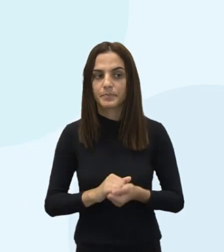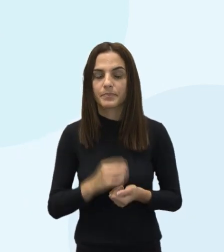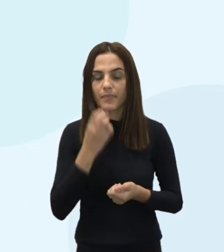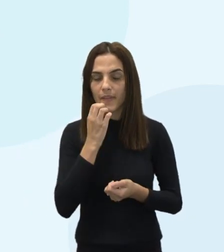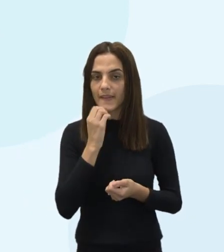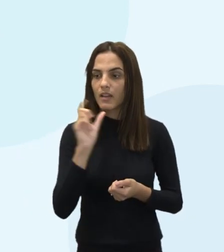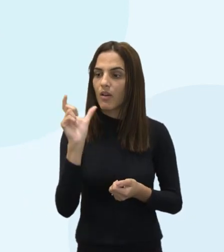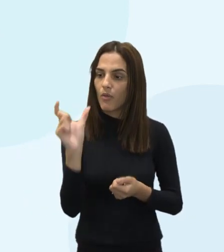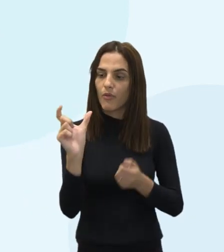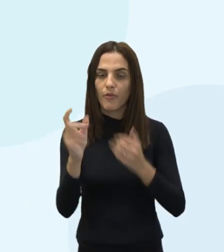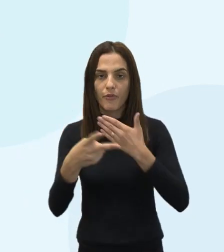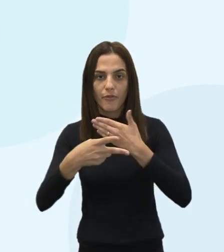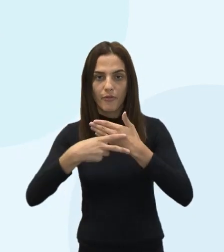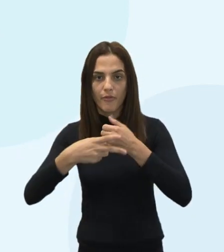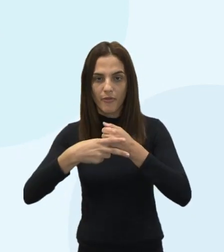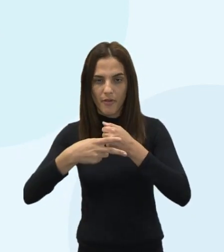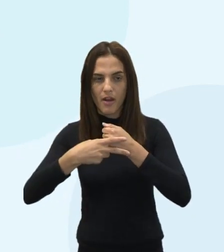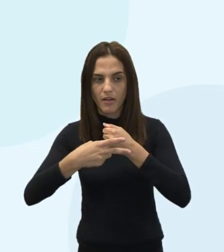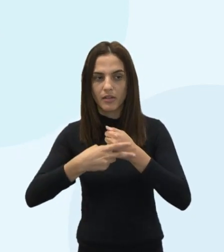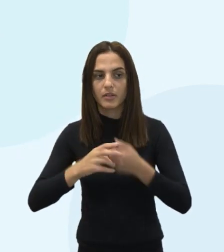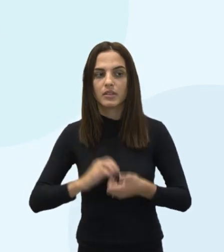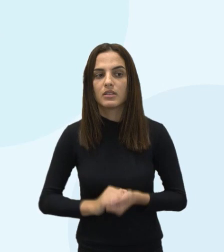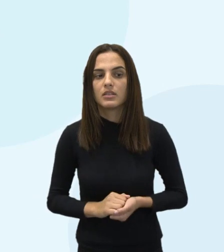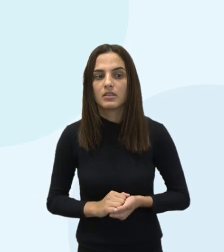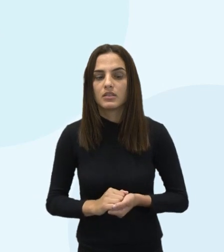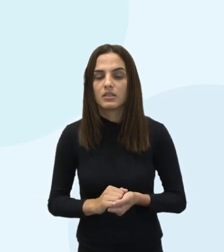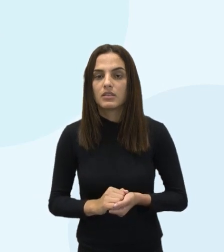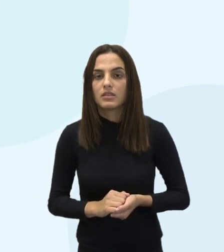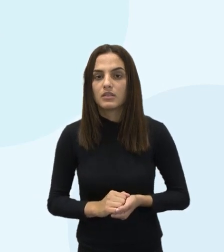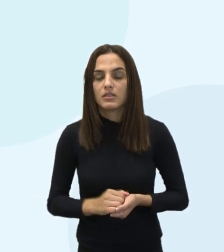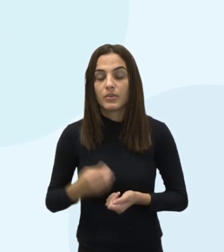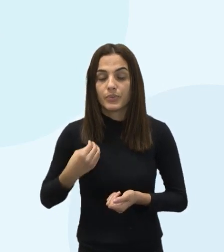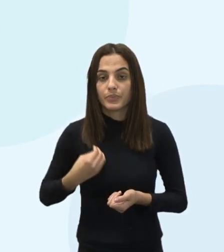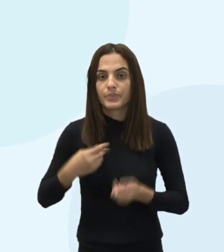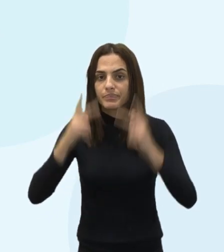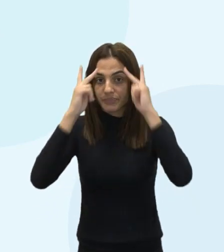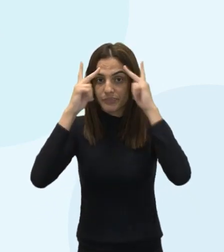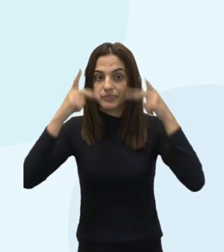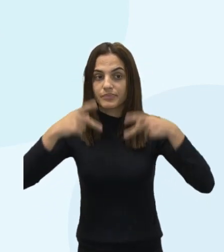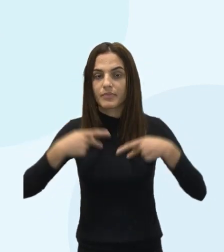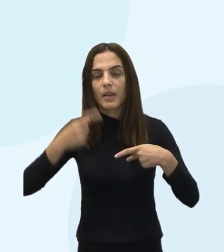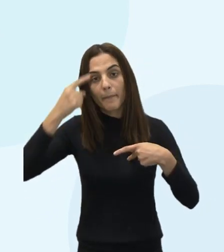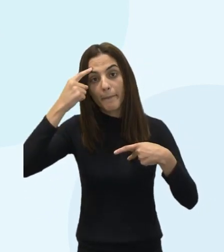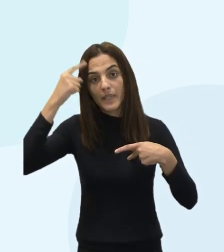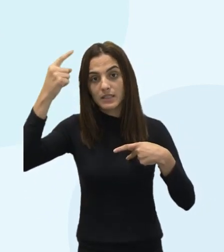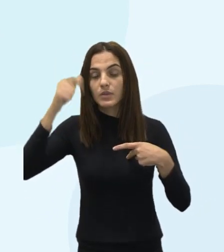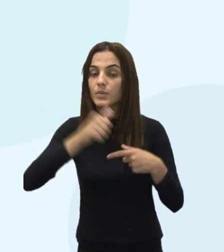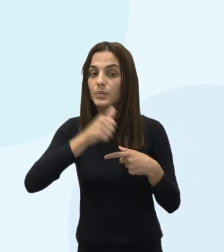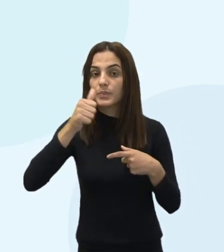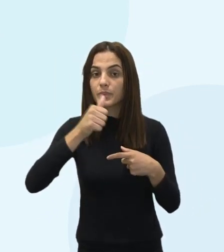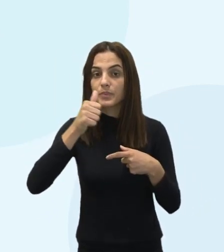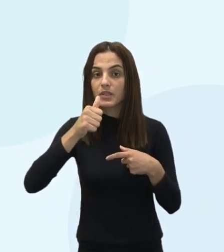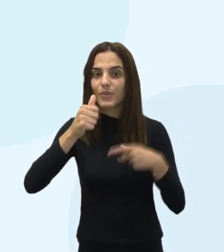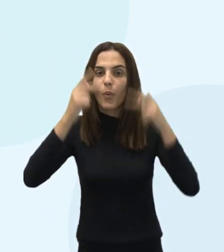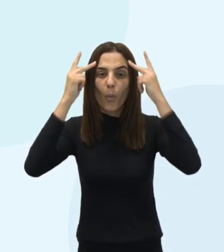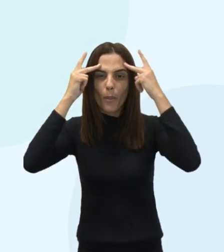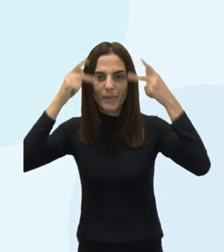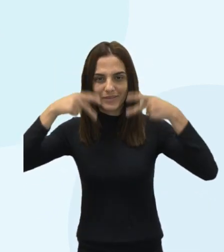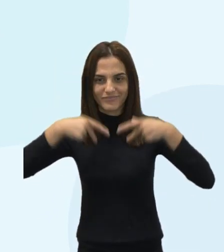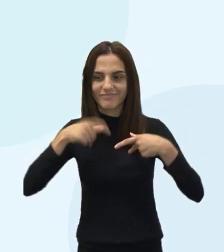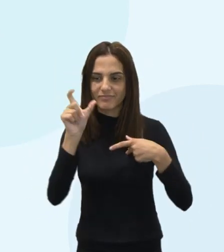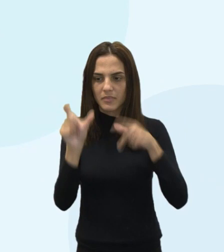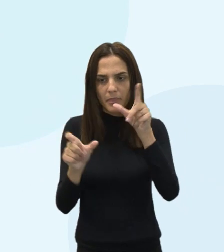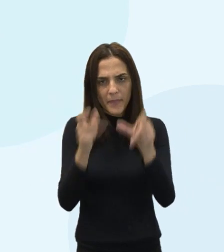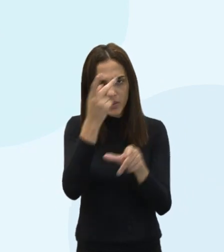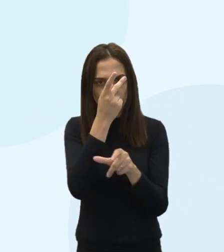verbo é resgatar a especificidade da condição humana, estamos pensando no que é primeiro mesmo, o ser humano.